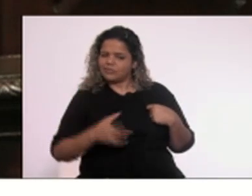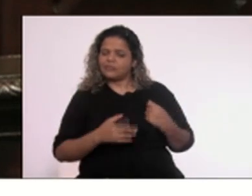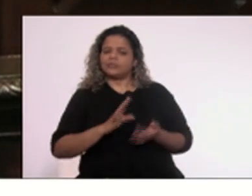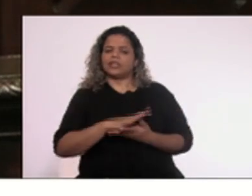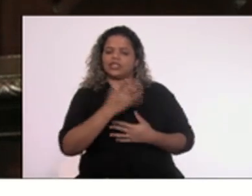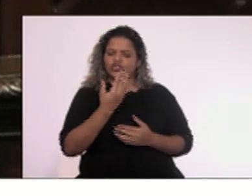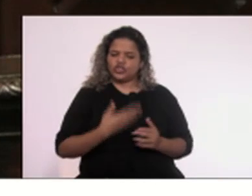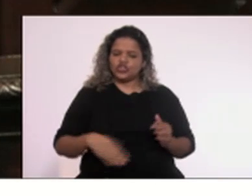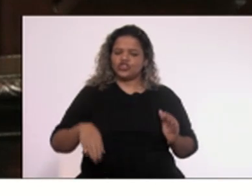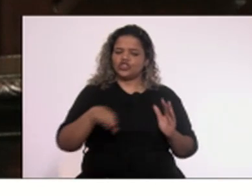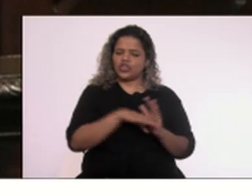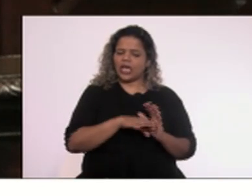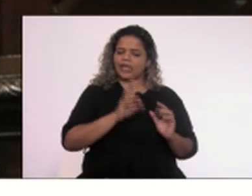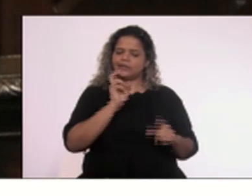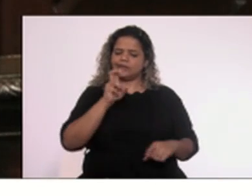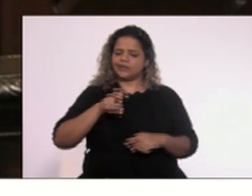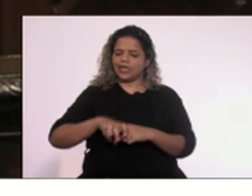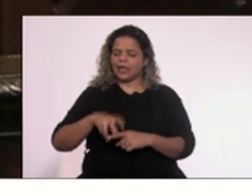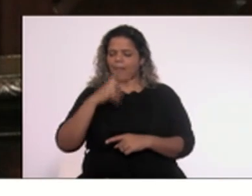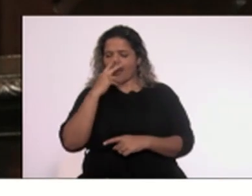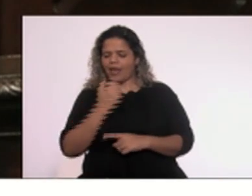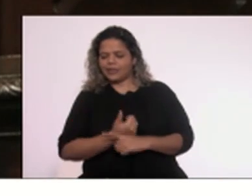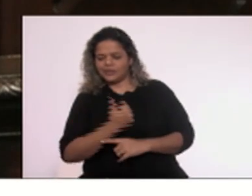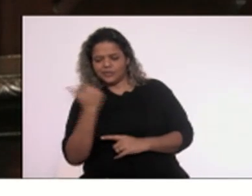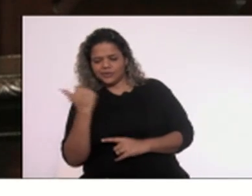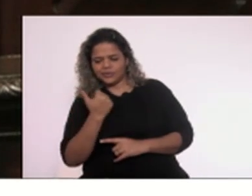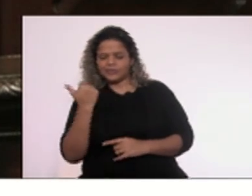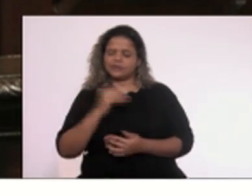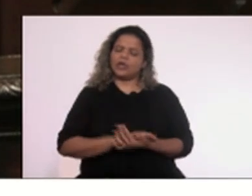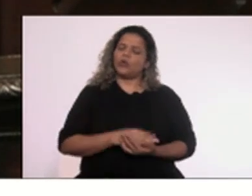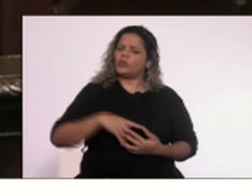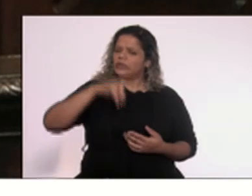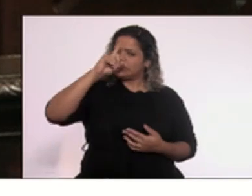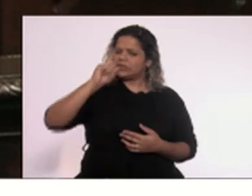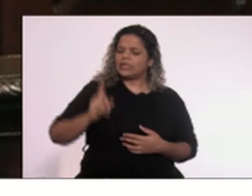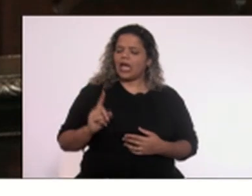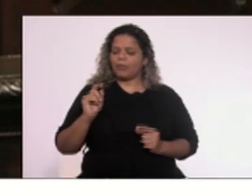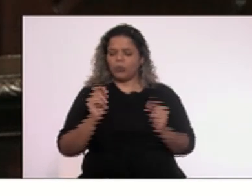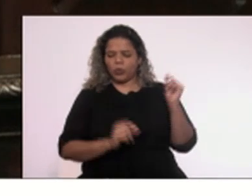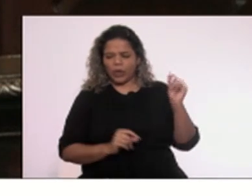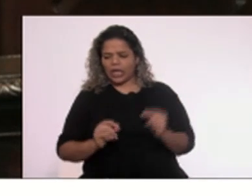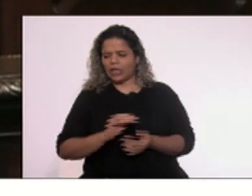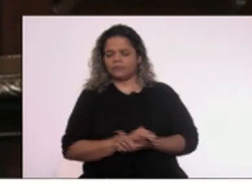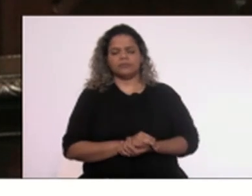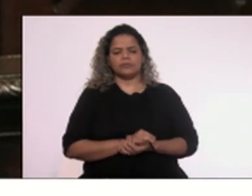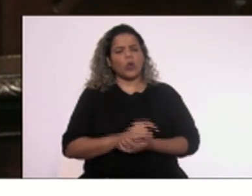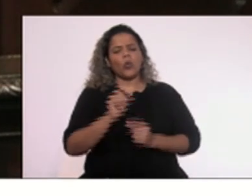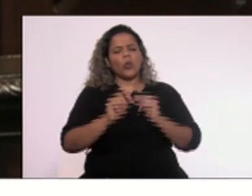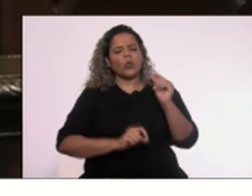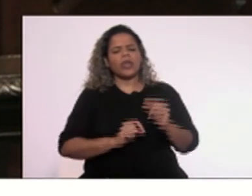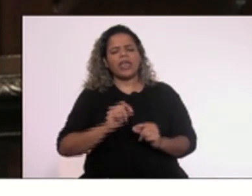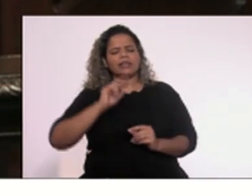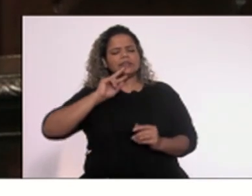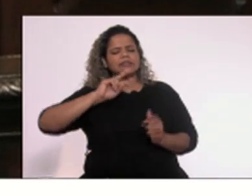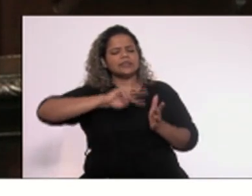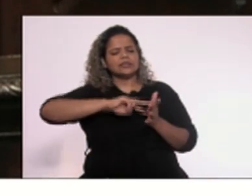chega, senta na janela, sem saber sequer o que quer dizer